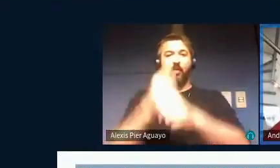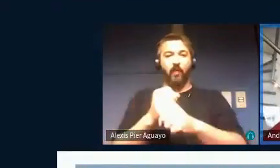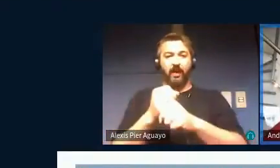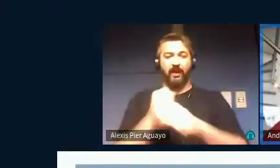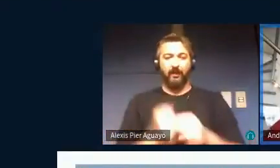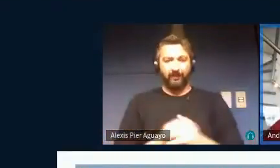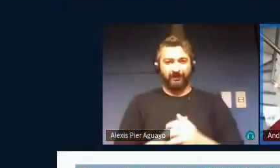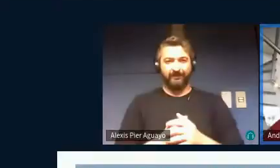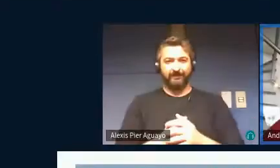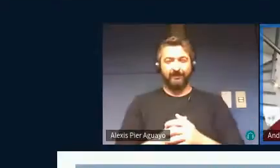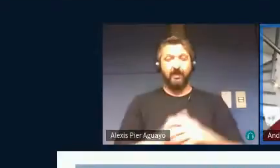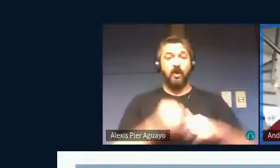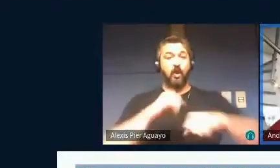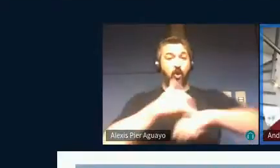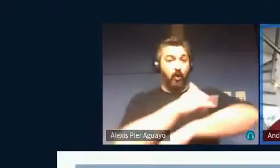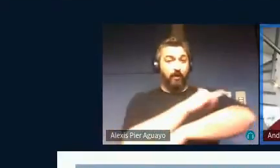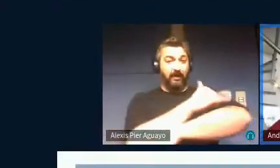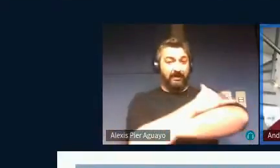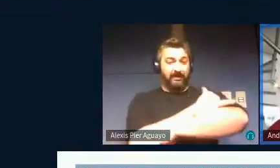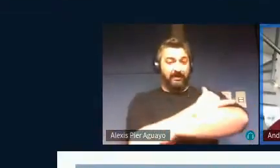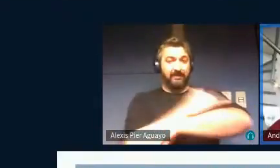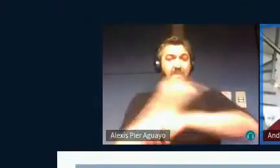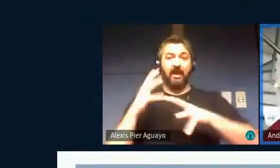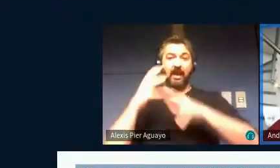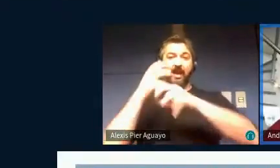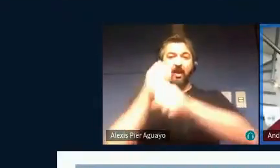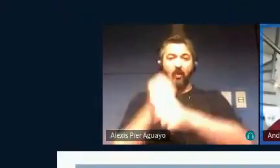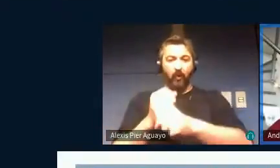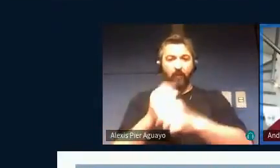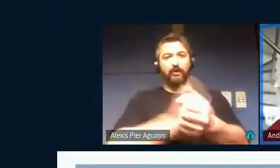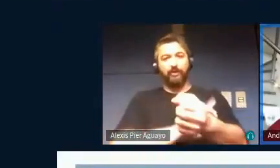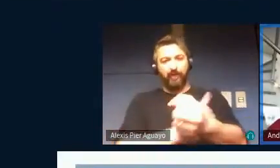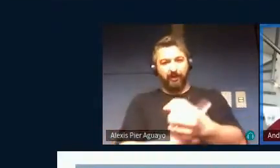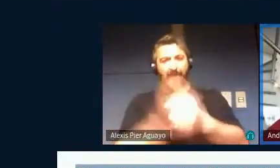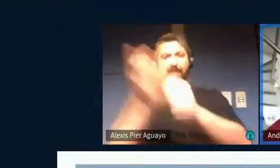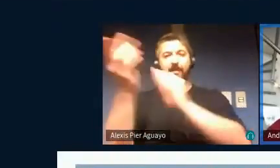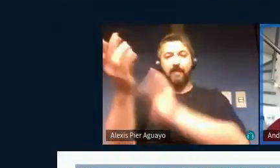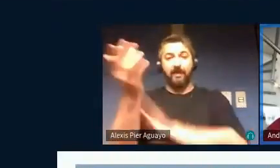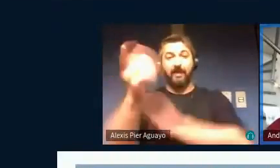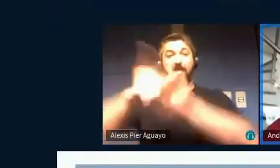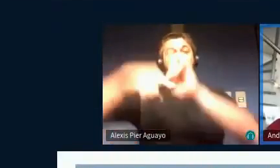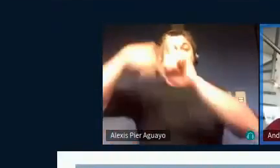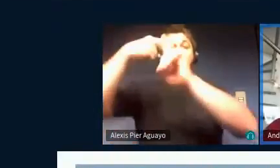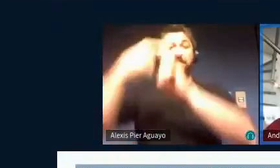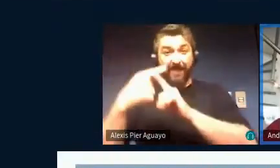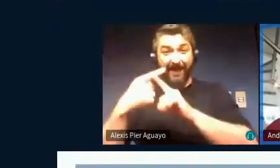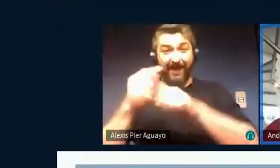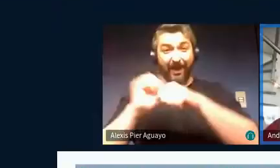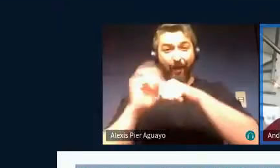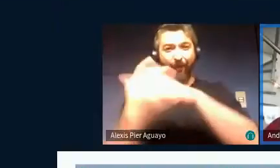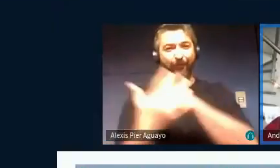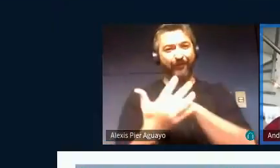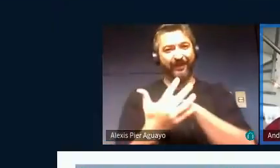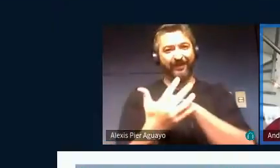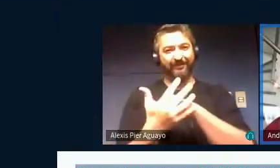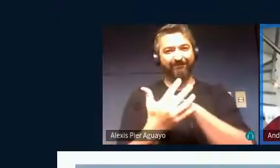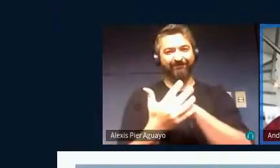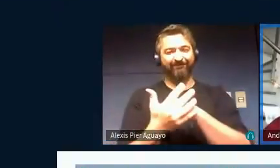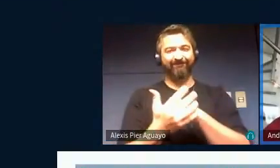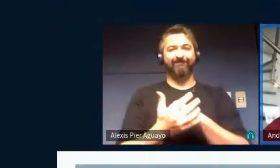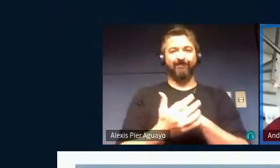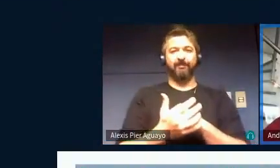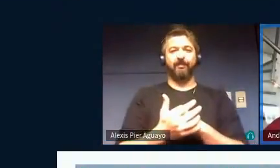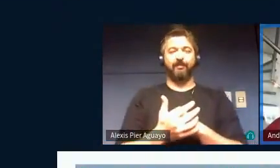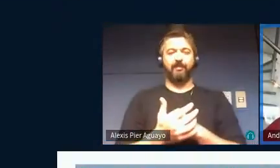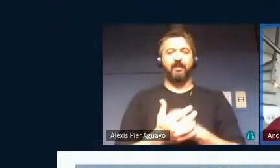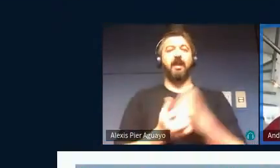com a obesidade, que também é uma situação pandêmica. Ela está acontecendo em todo o mundo, mas particularmente ainda em alguns